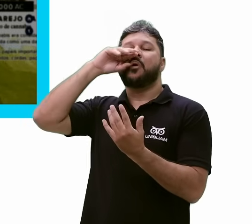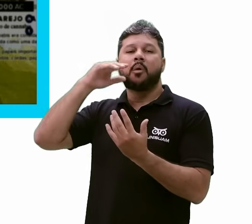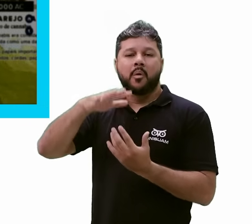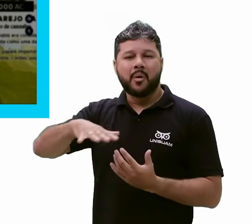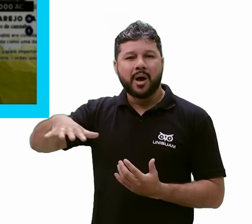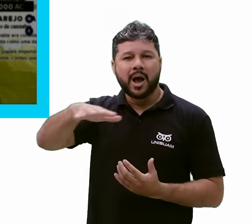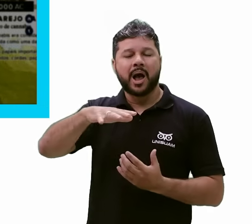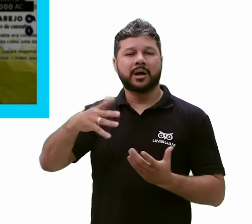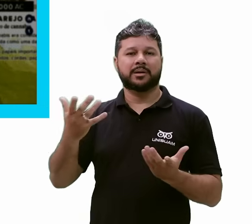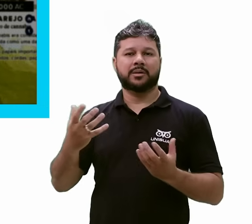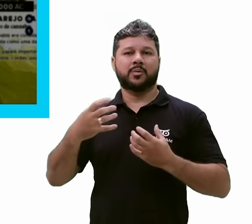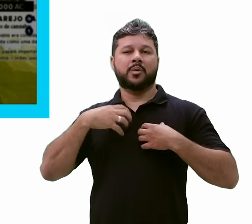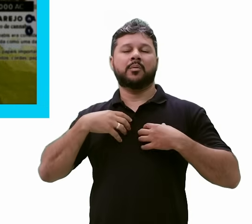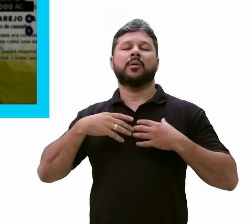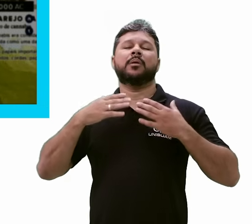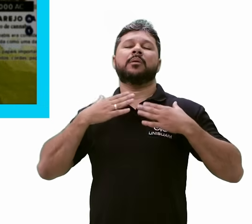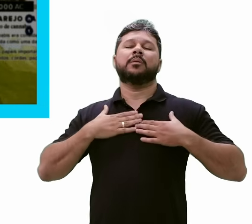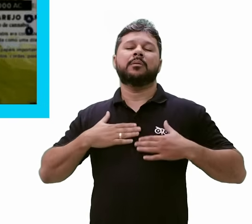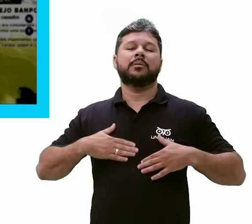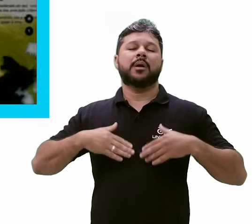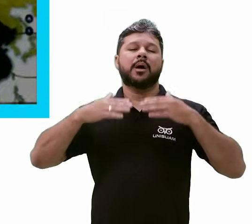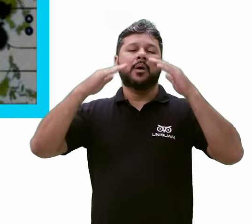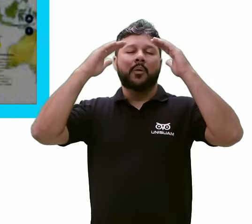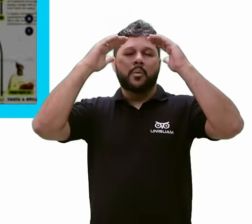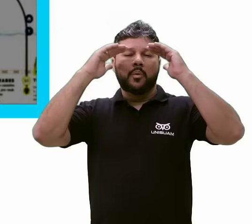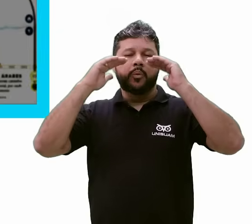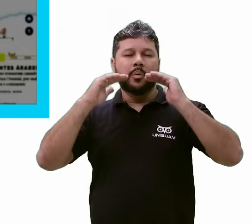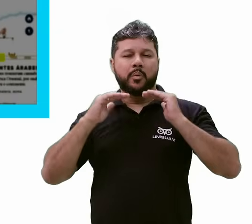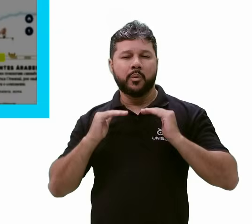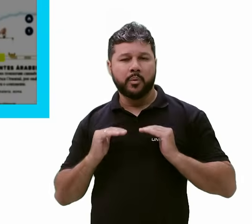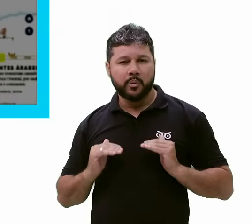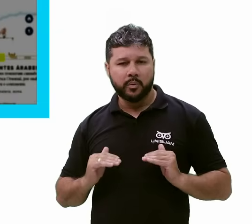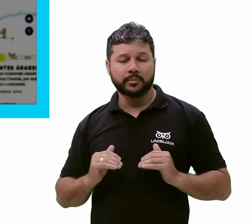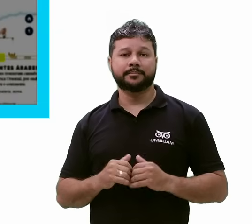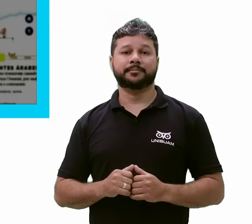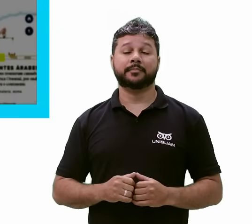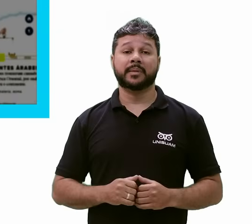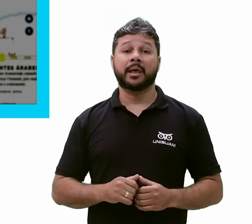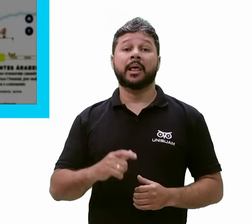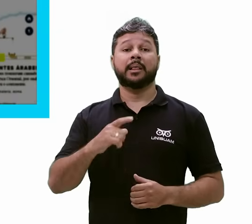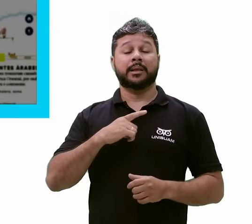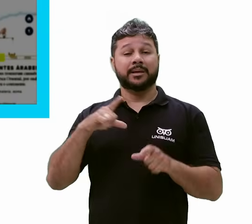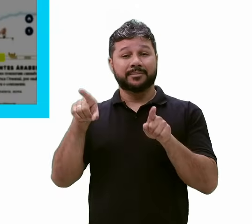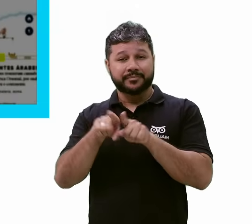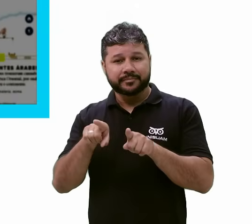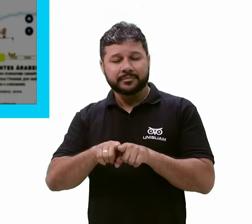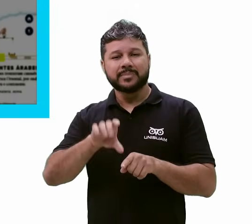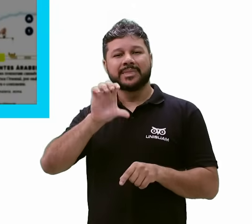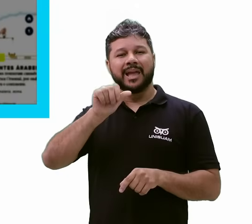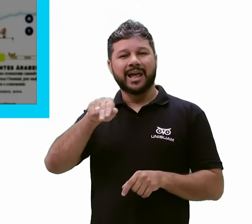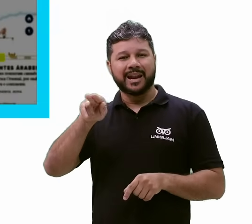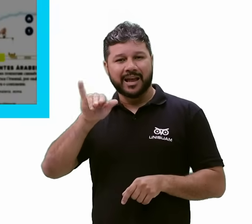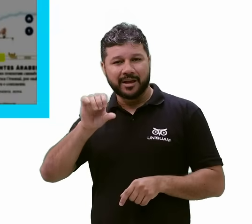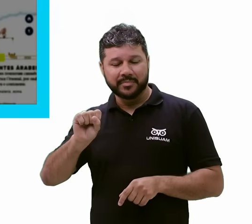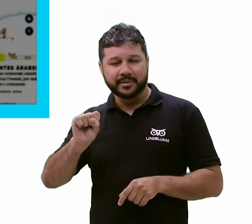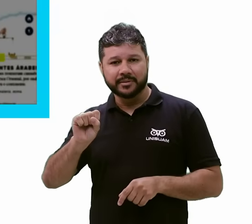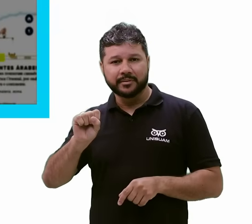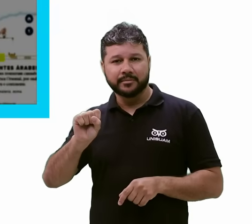e para ter o efeito relaxamento, tá? A gente tem também a